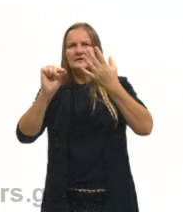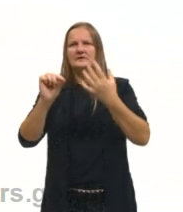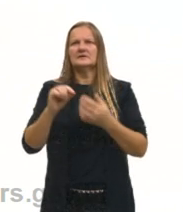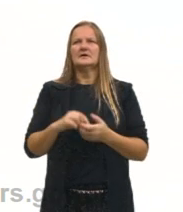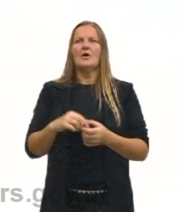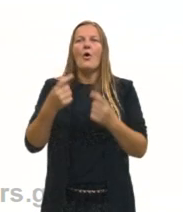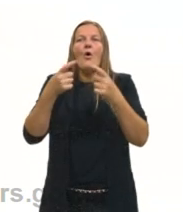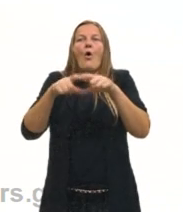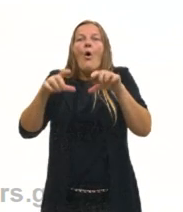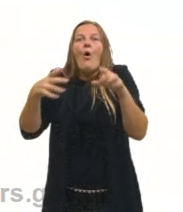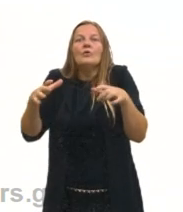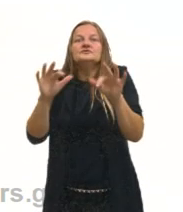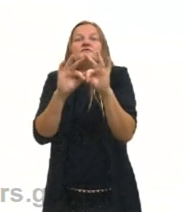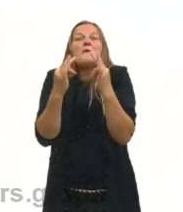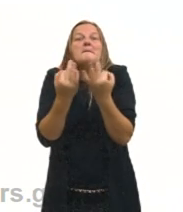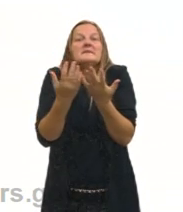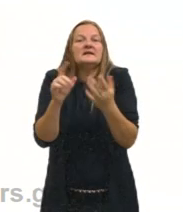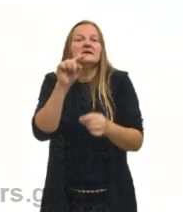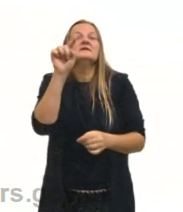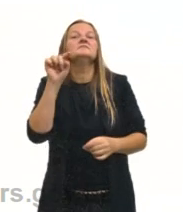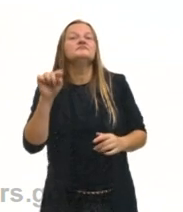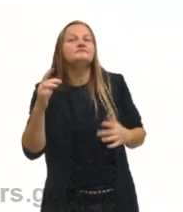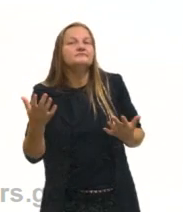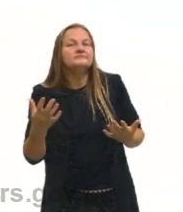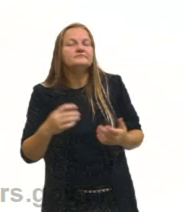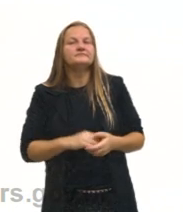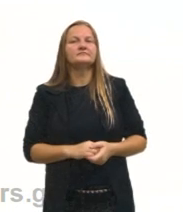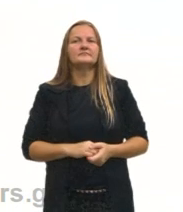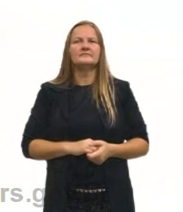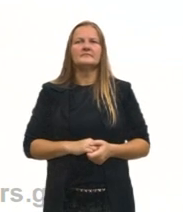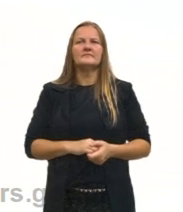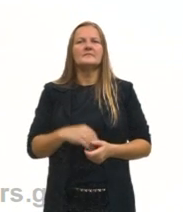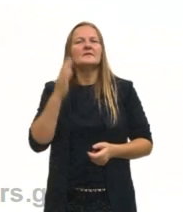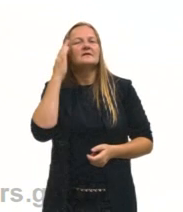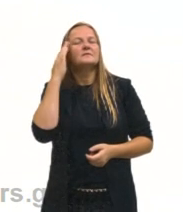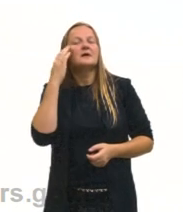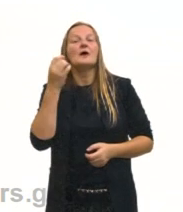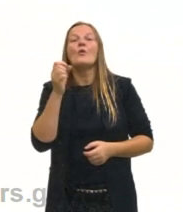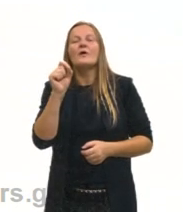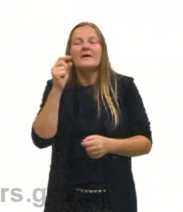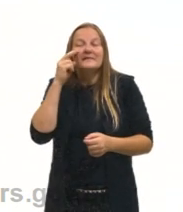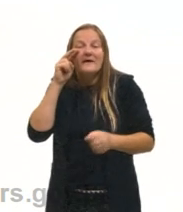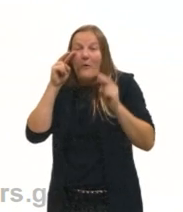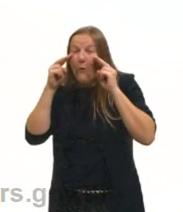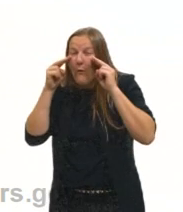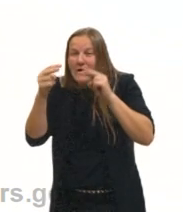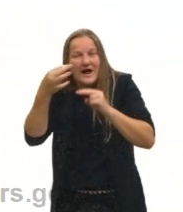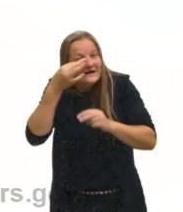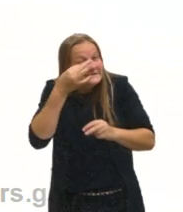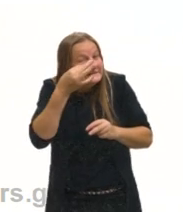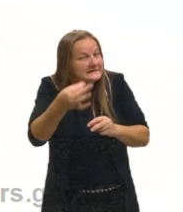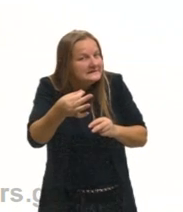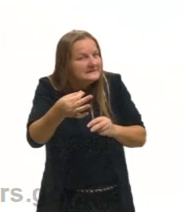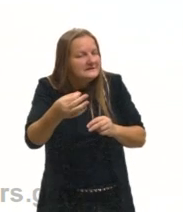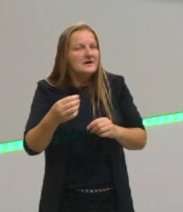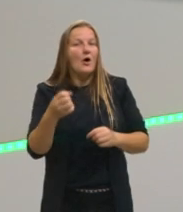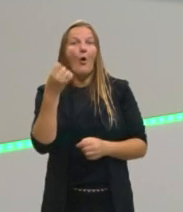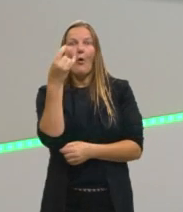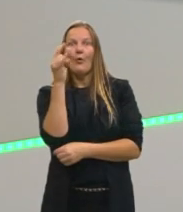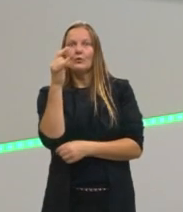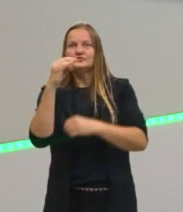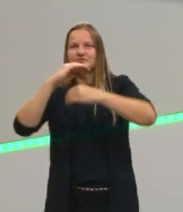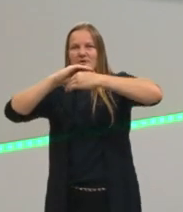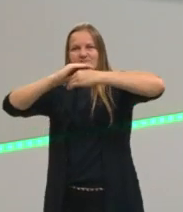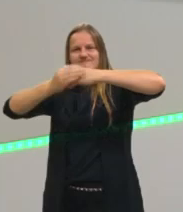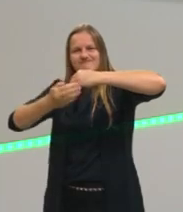está localizado na família que que é importante é saber dessa distribuição a última né e claro de Valência tá